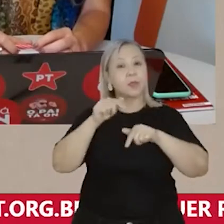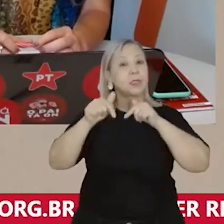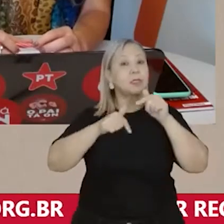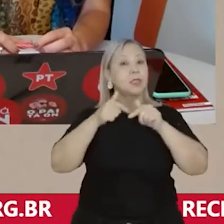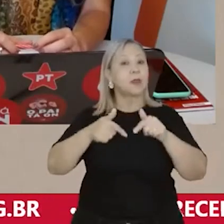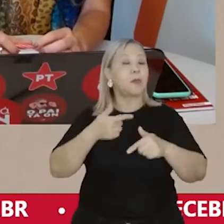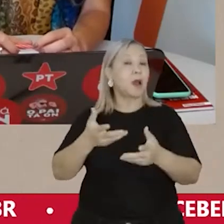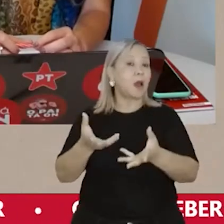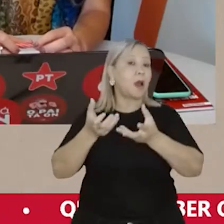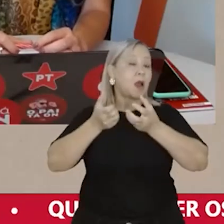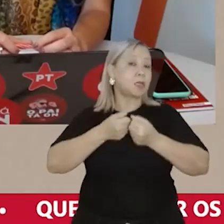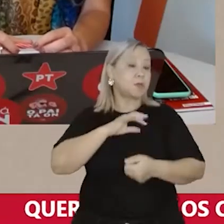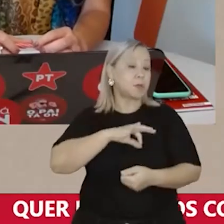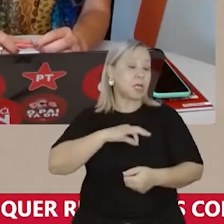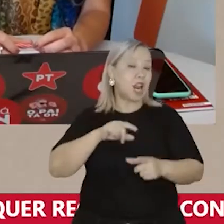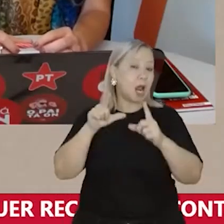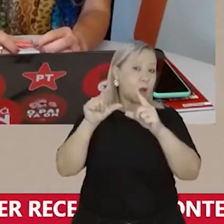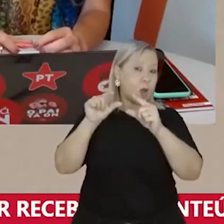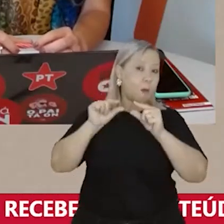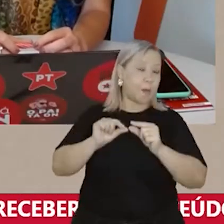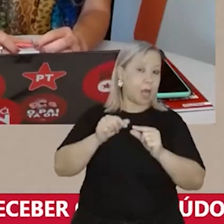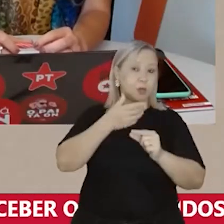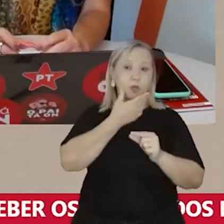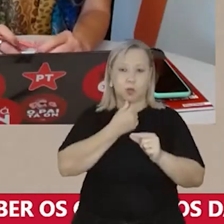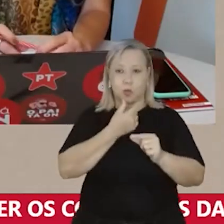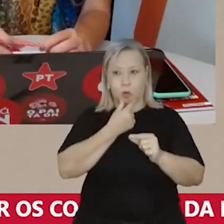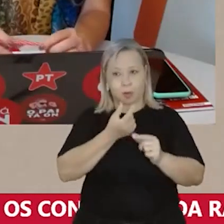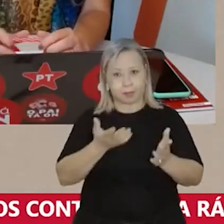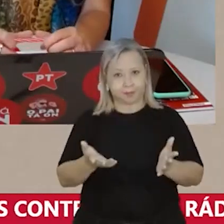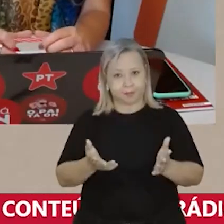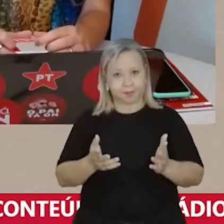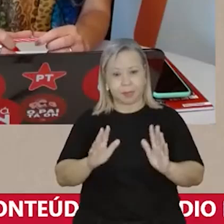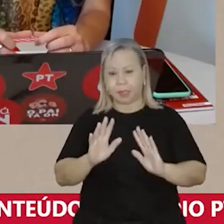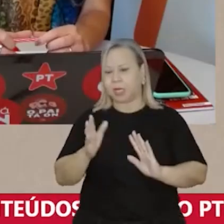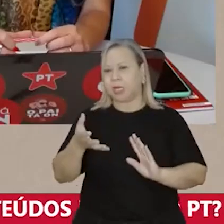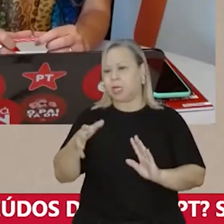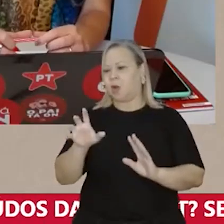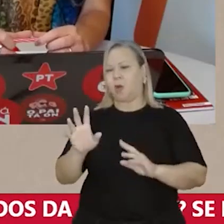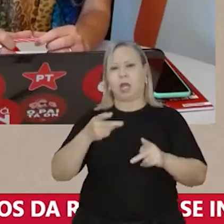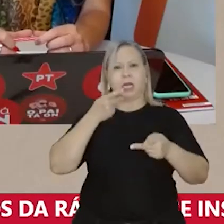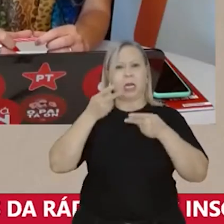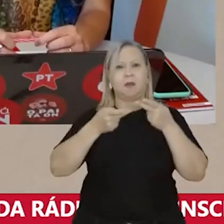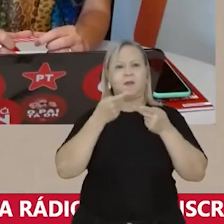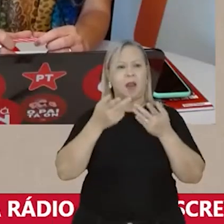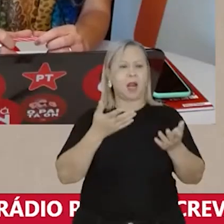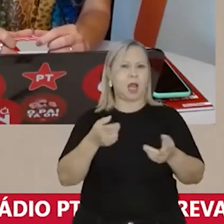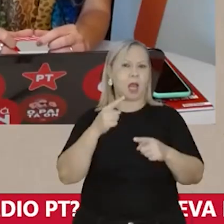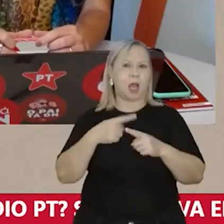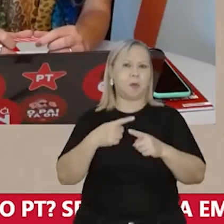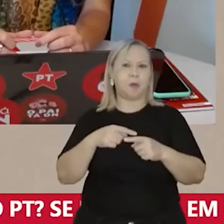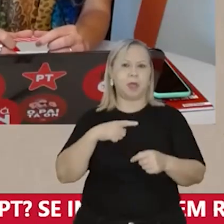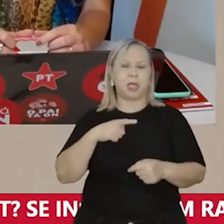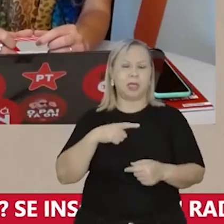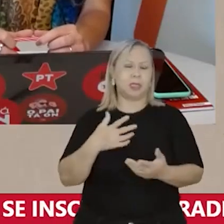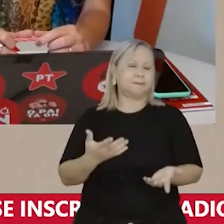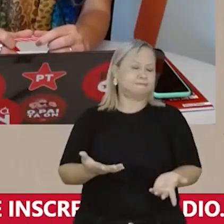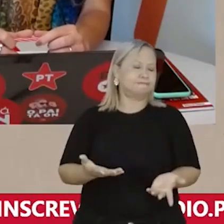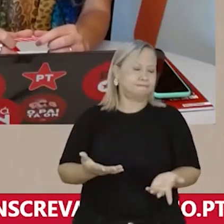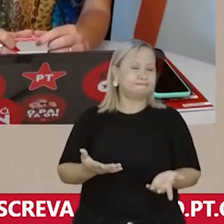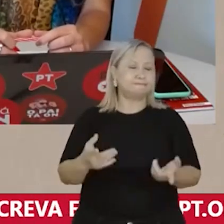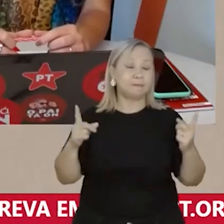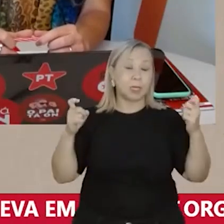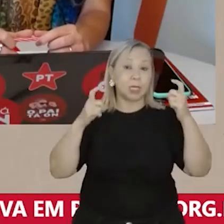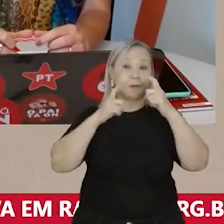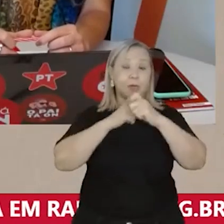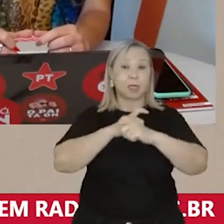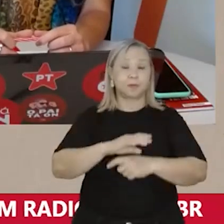Né? Isso aí eu nem vou falar, que eu imagino que vocês vão ter espaço para outras mulheres virem somar essa agenda. Então, o